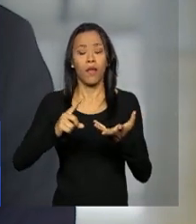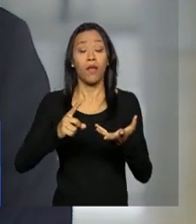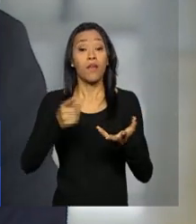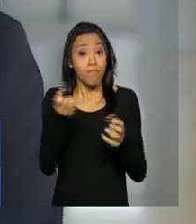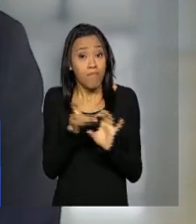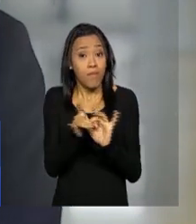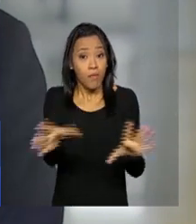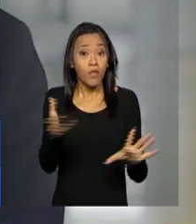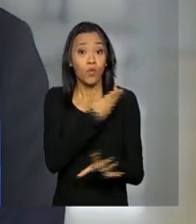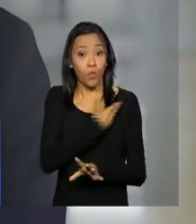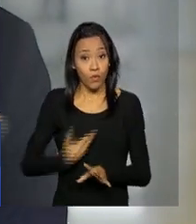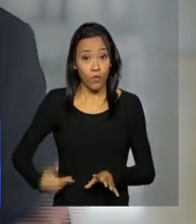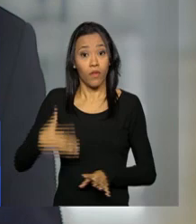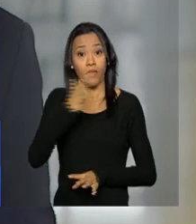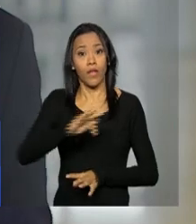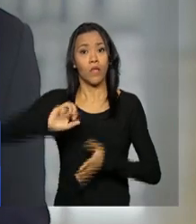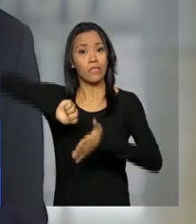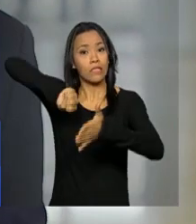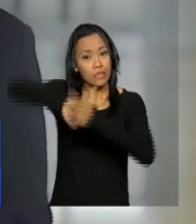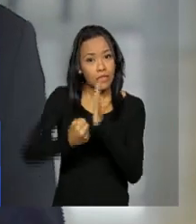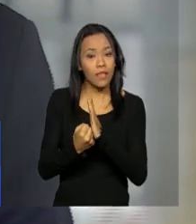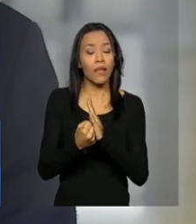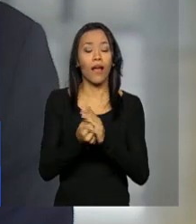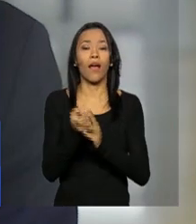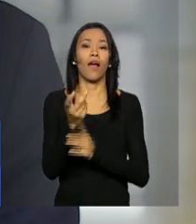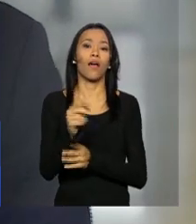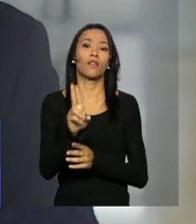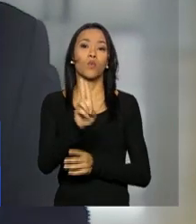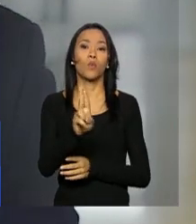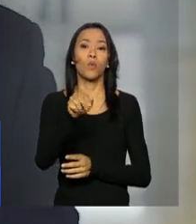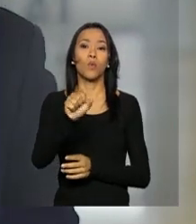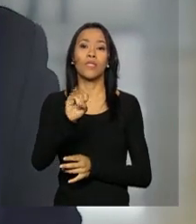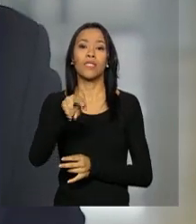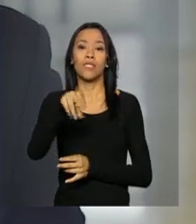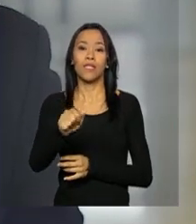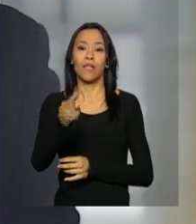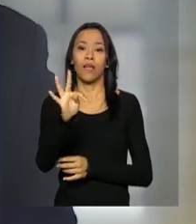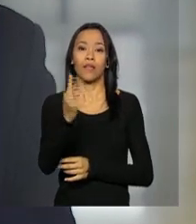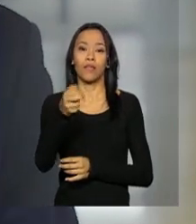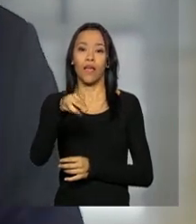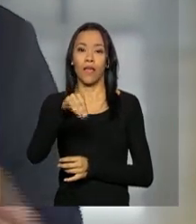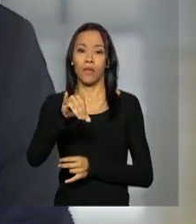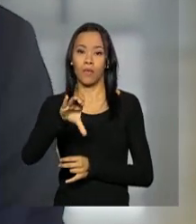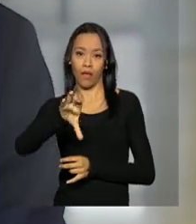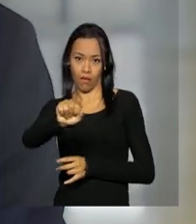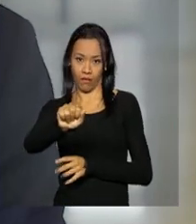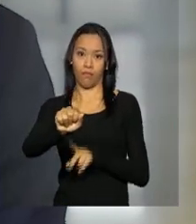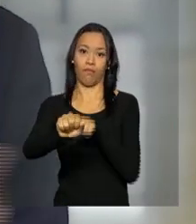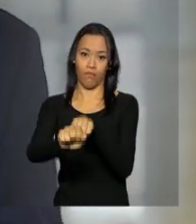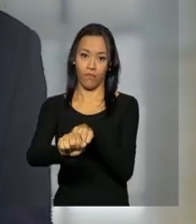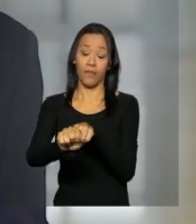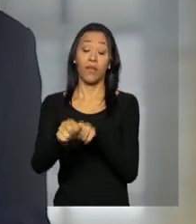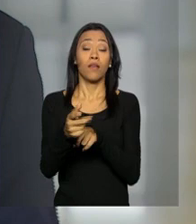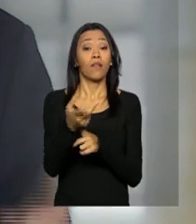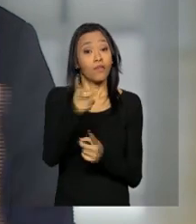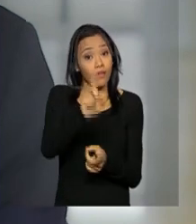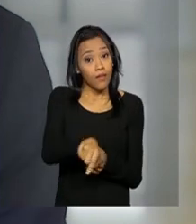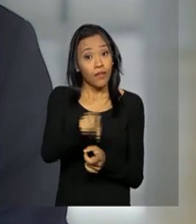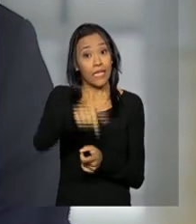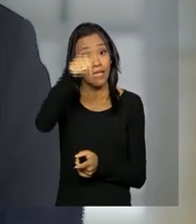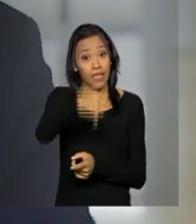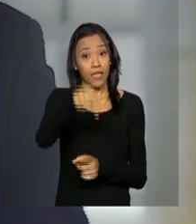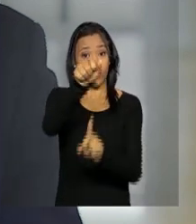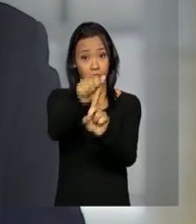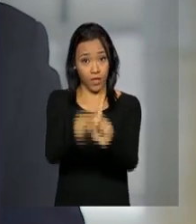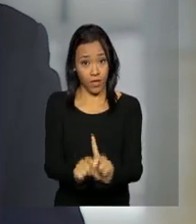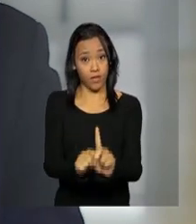governo desligar usinas térmicas com total segurança quanto ao abastecimento de energia elétrica tanto que neste